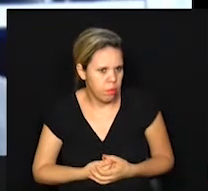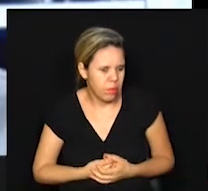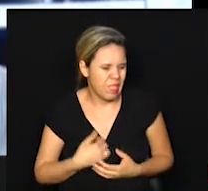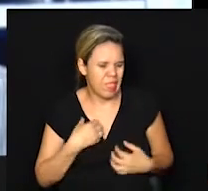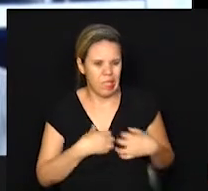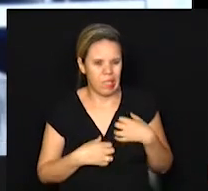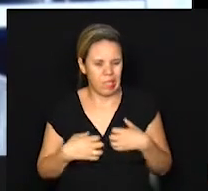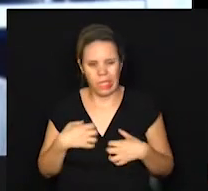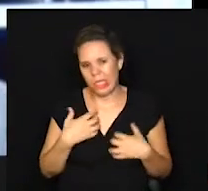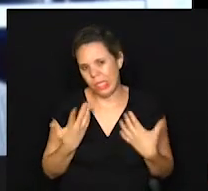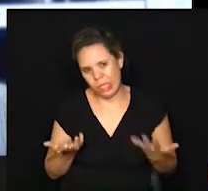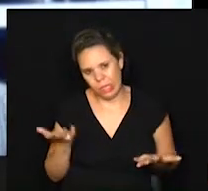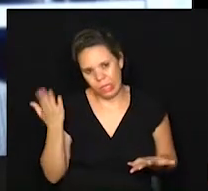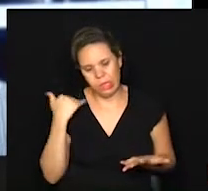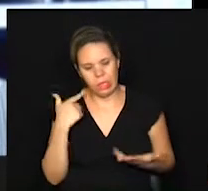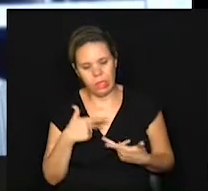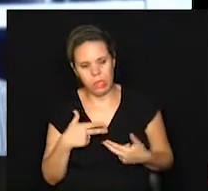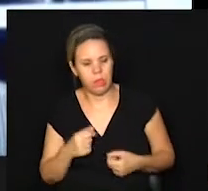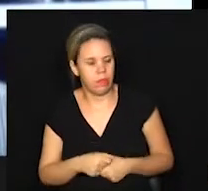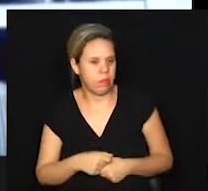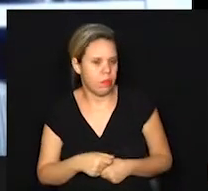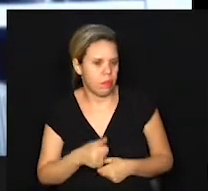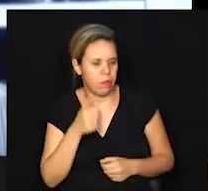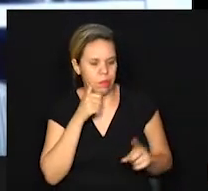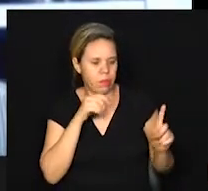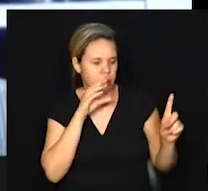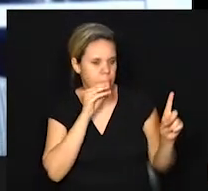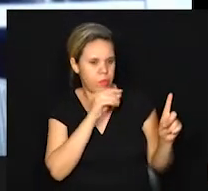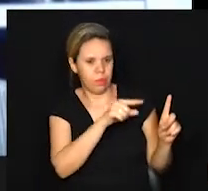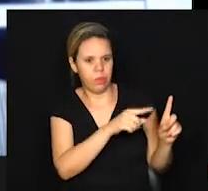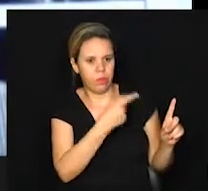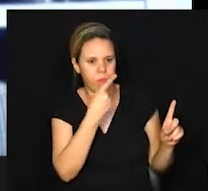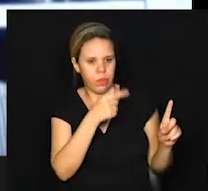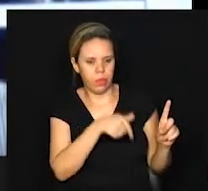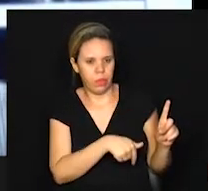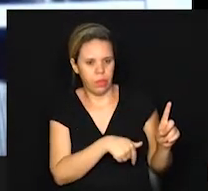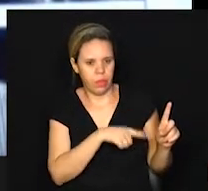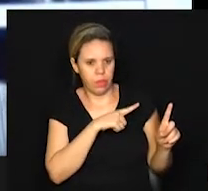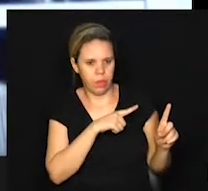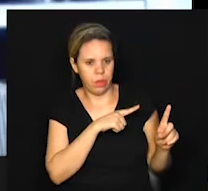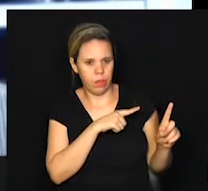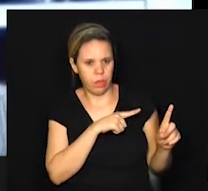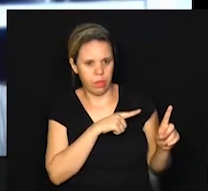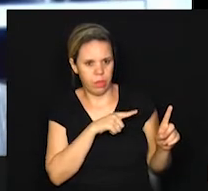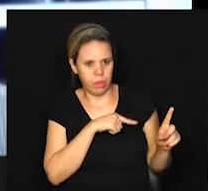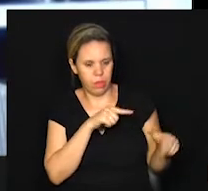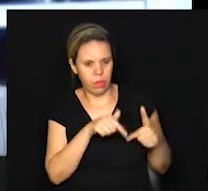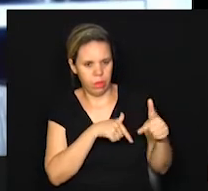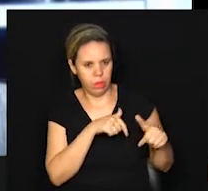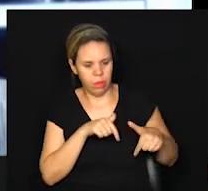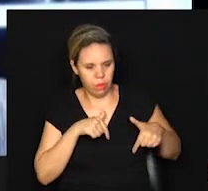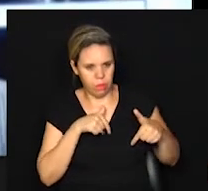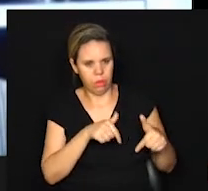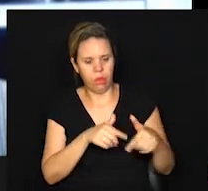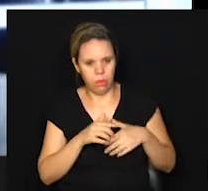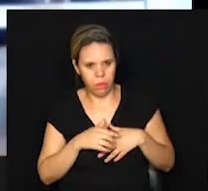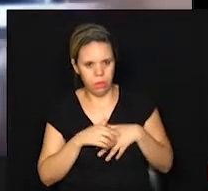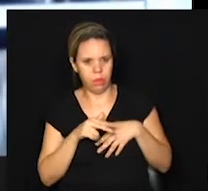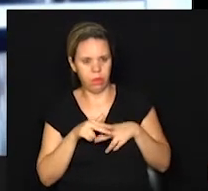angústia. E ela fala, olha, professor, aqui você consta como ativo,